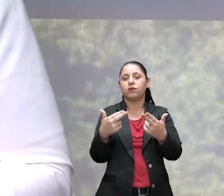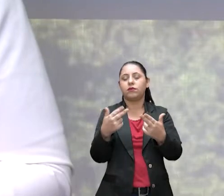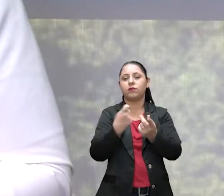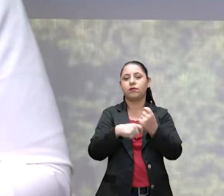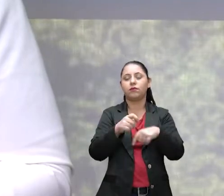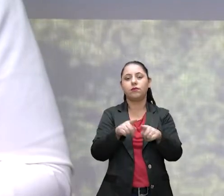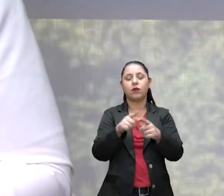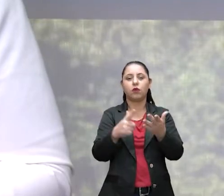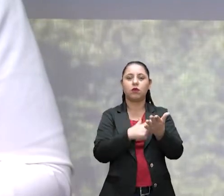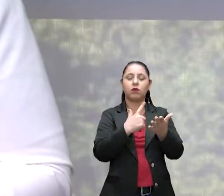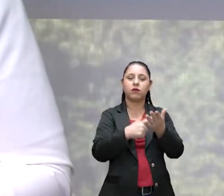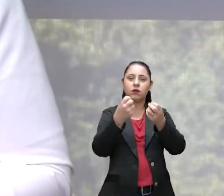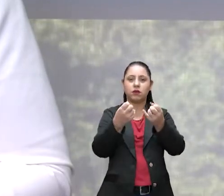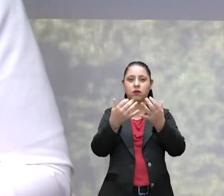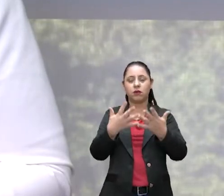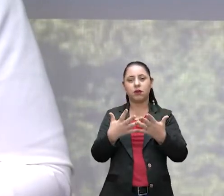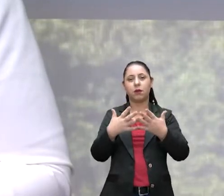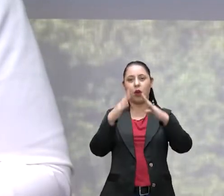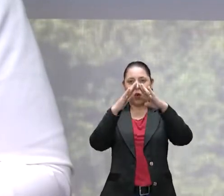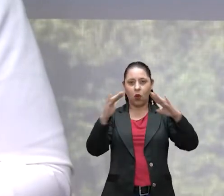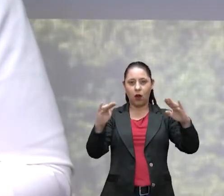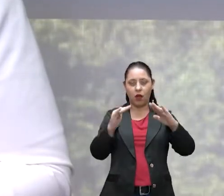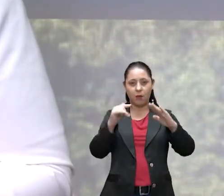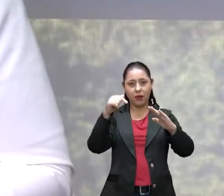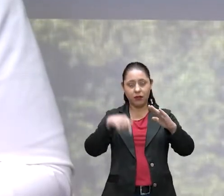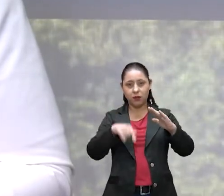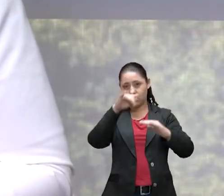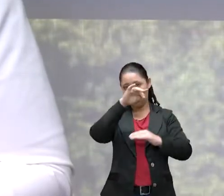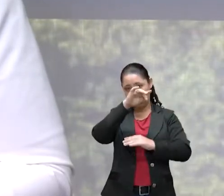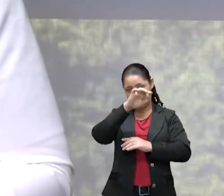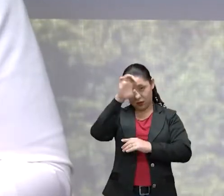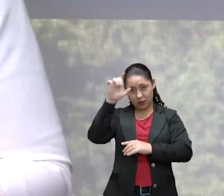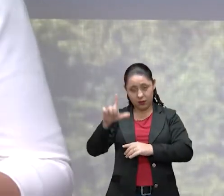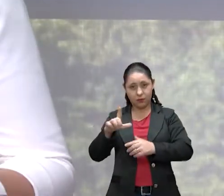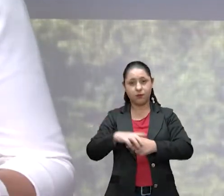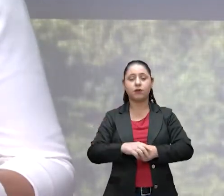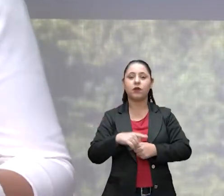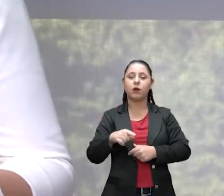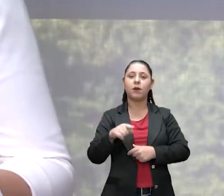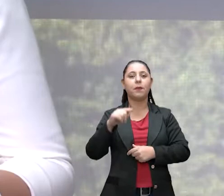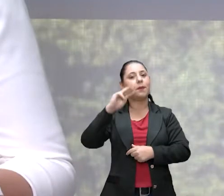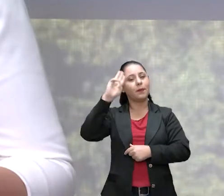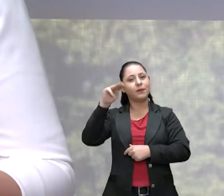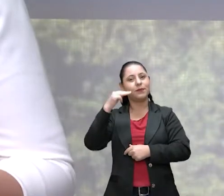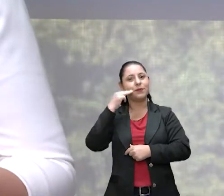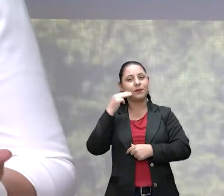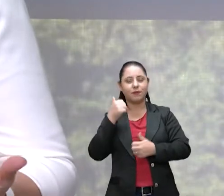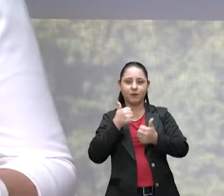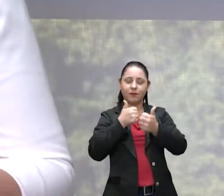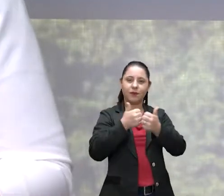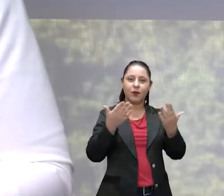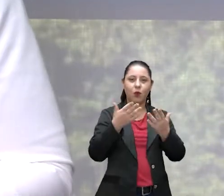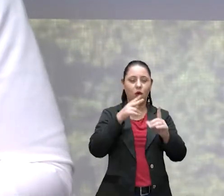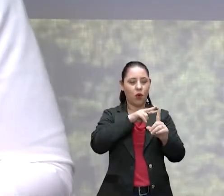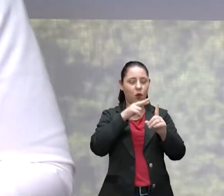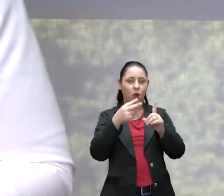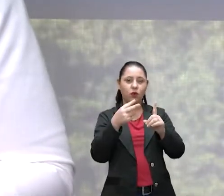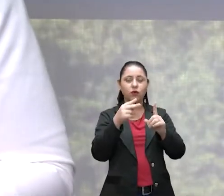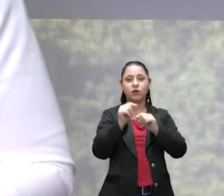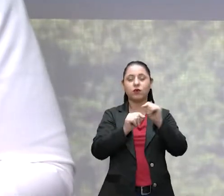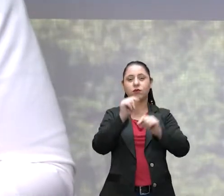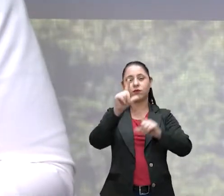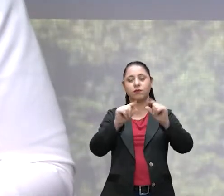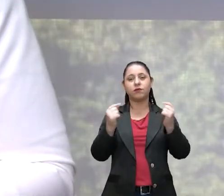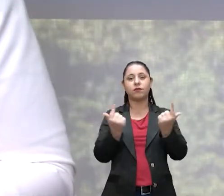também um livro que conta a trajetória de um libanês em nosso estado. Eu sou Marité Kogo e você acompanha comigo agora o programa